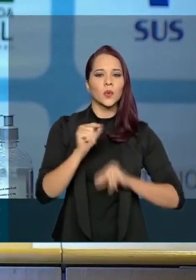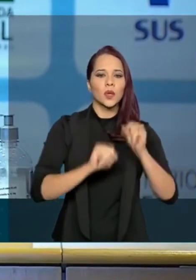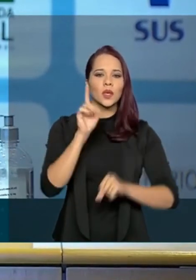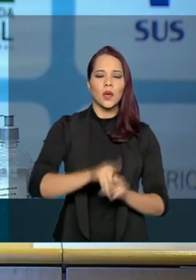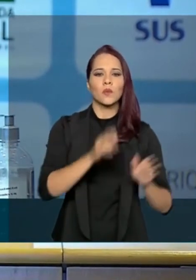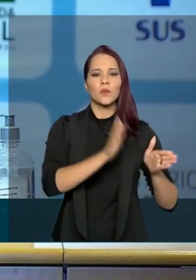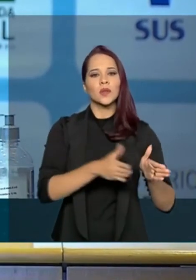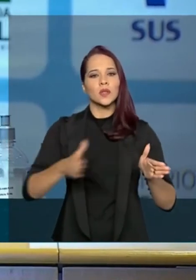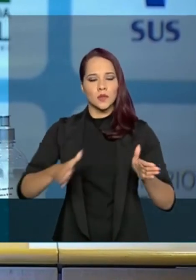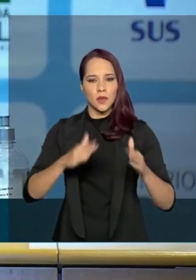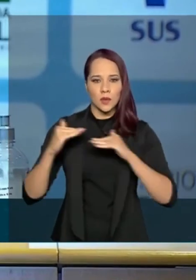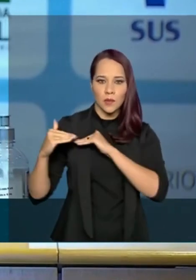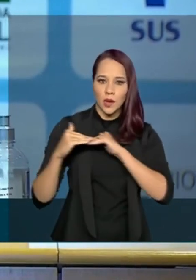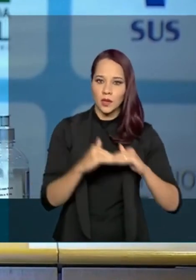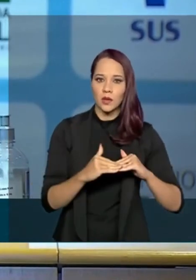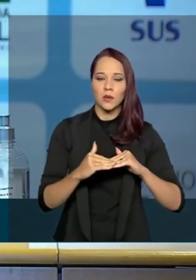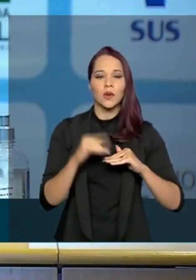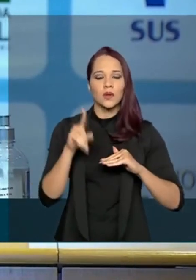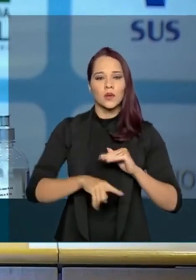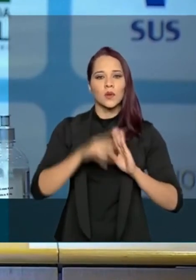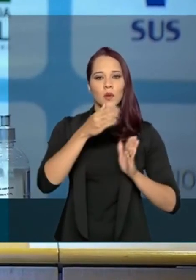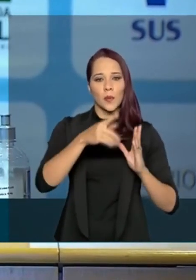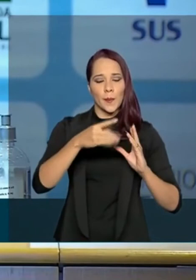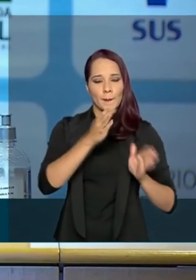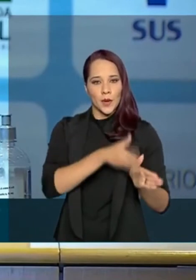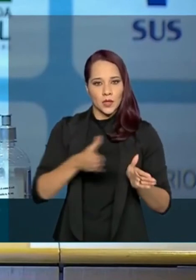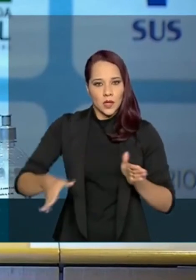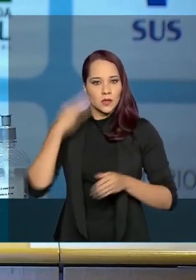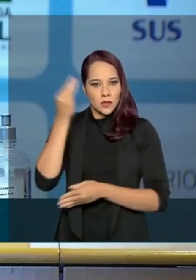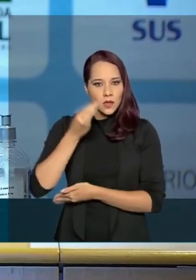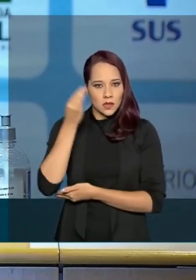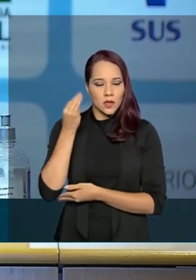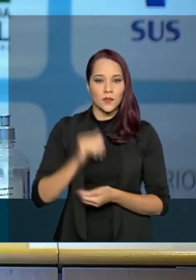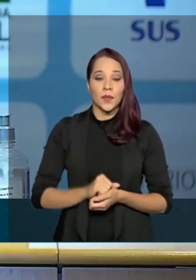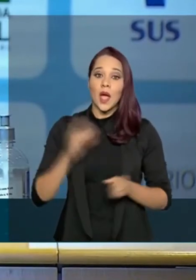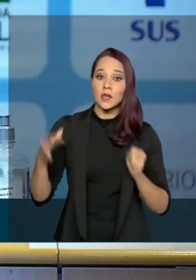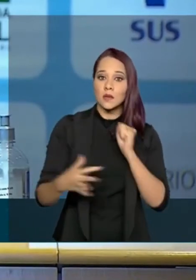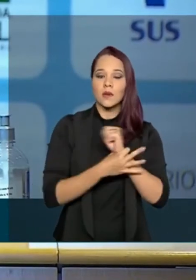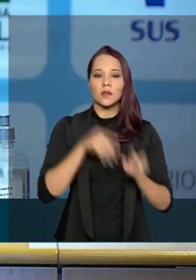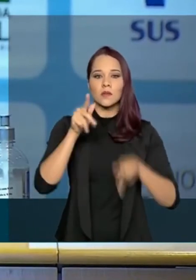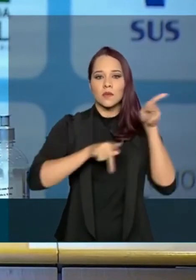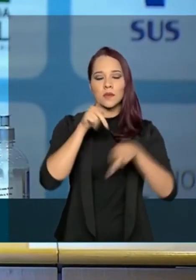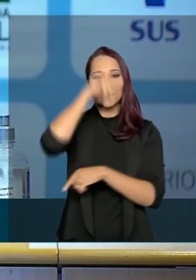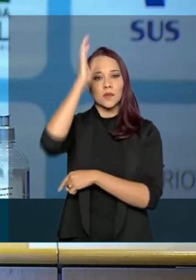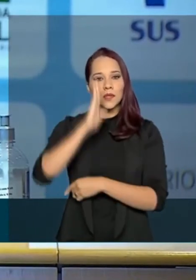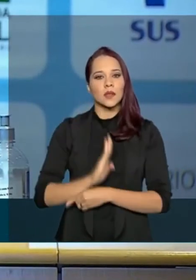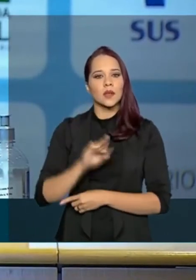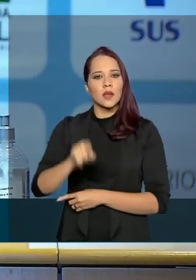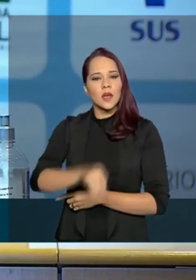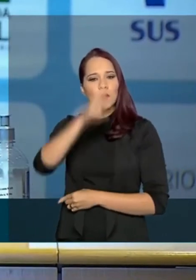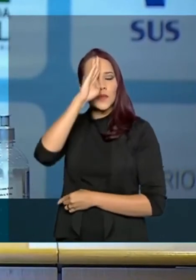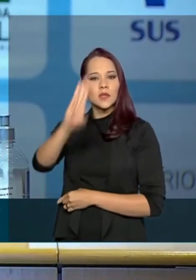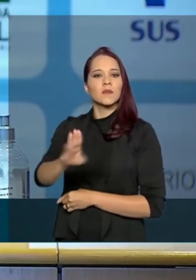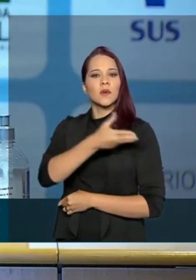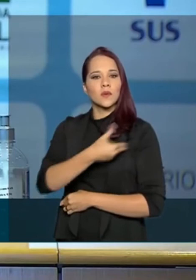um procedimento padrão no processo de testagem. A segurança da população brasileira é a